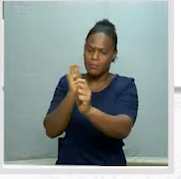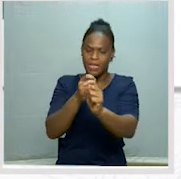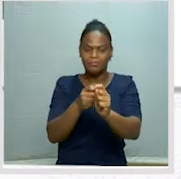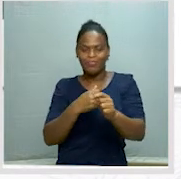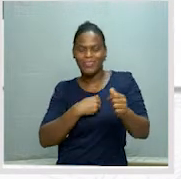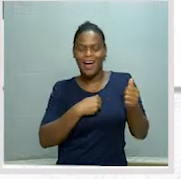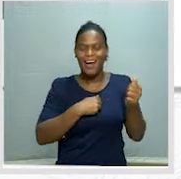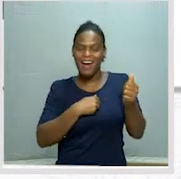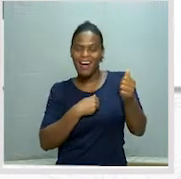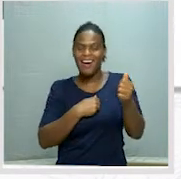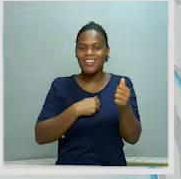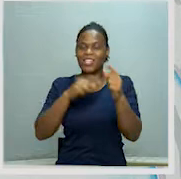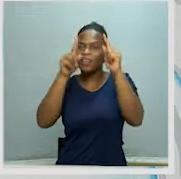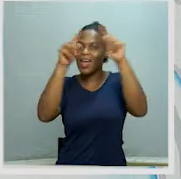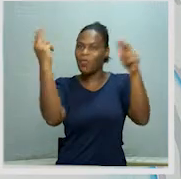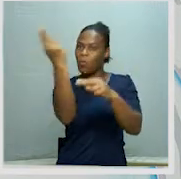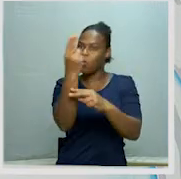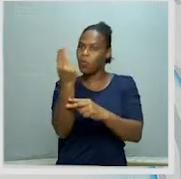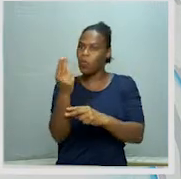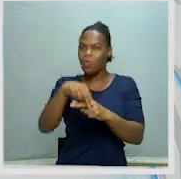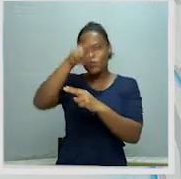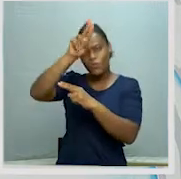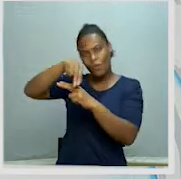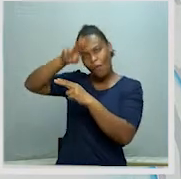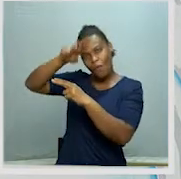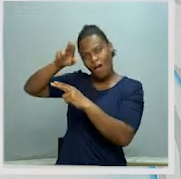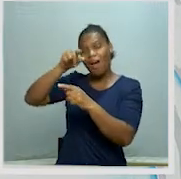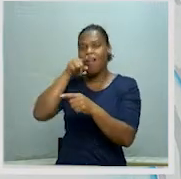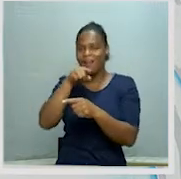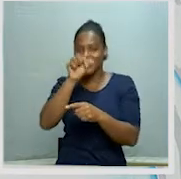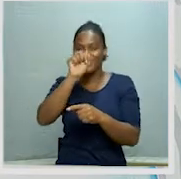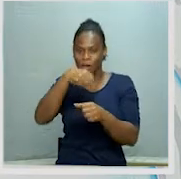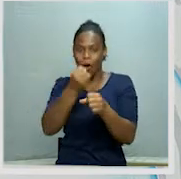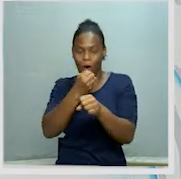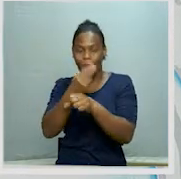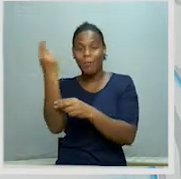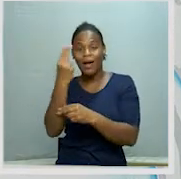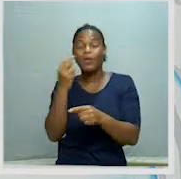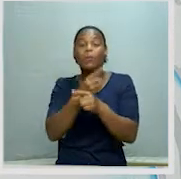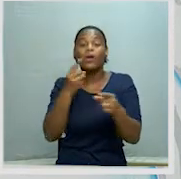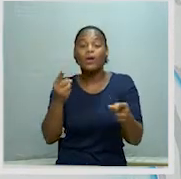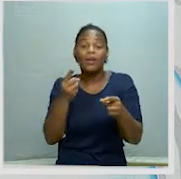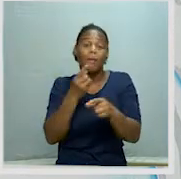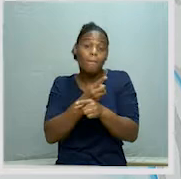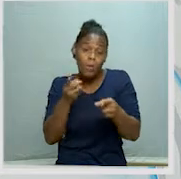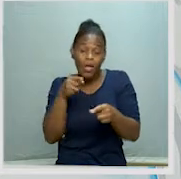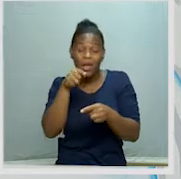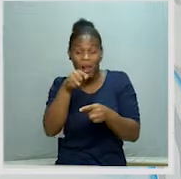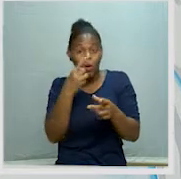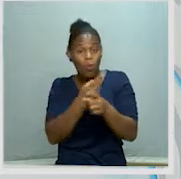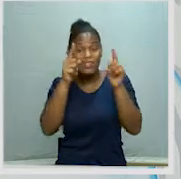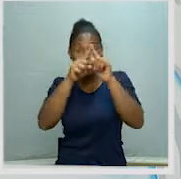o teatro, por aí fora. Essas sim são obras de arte porque são frutos de produção ou